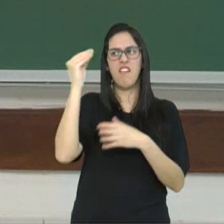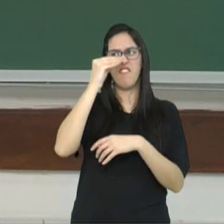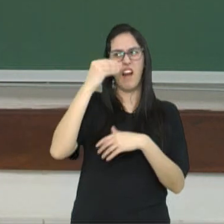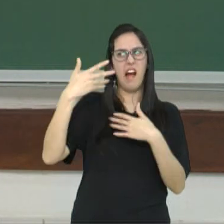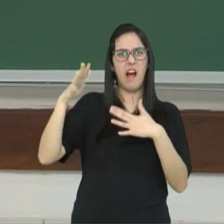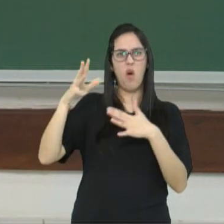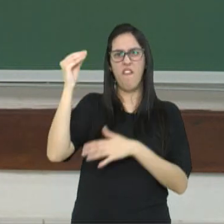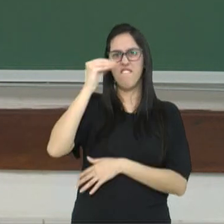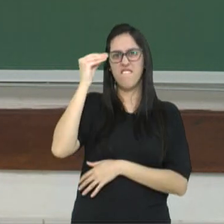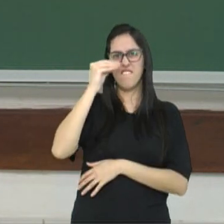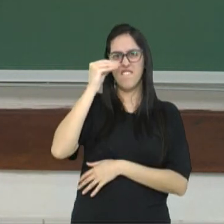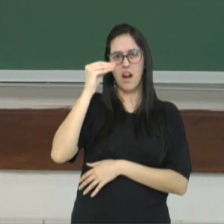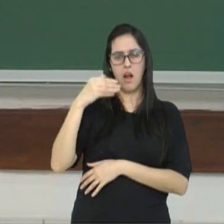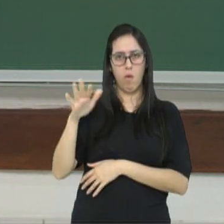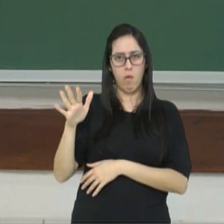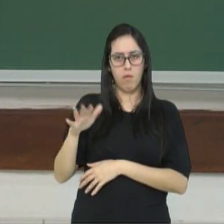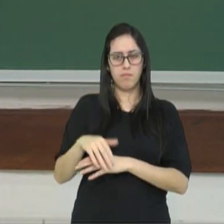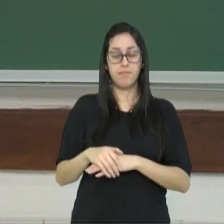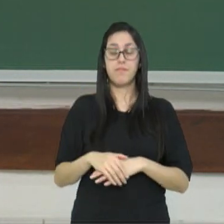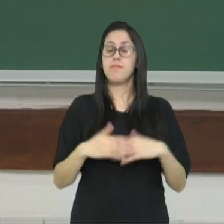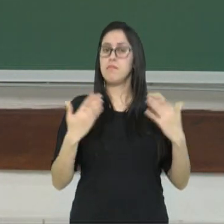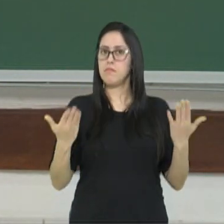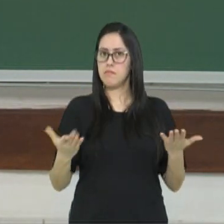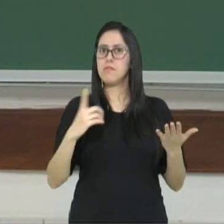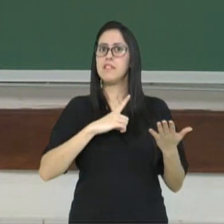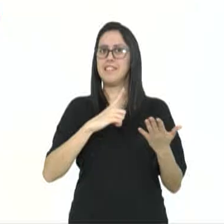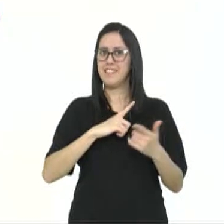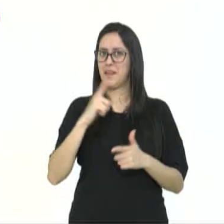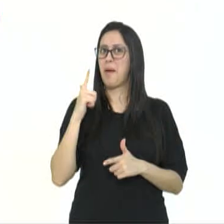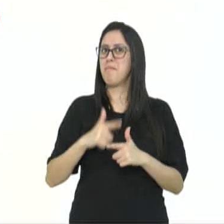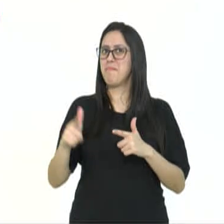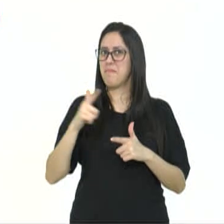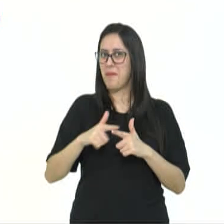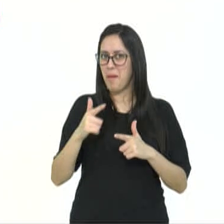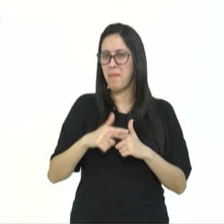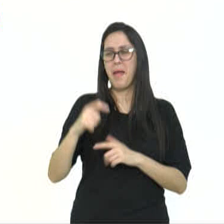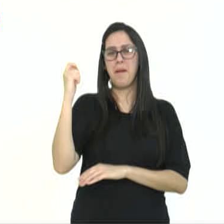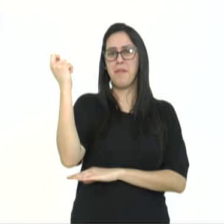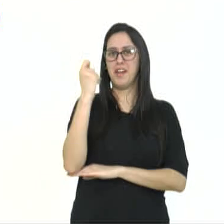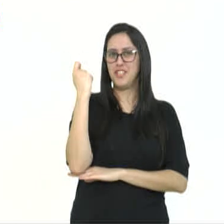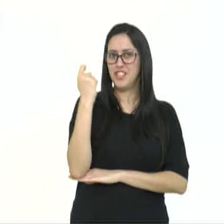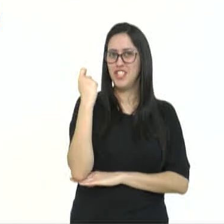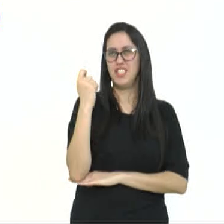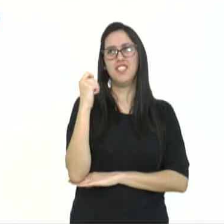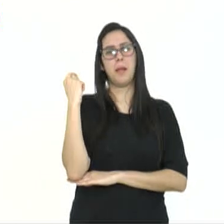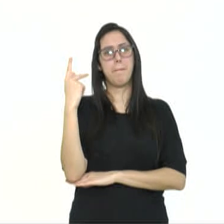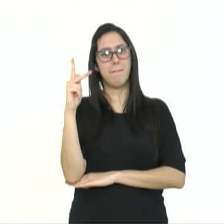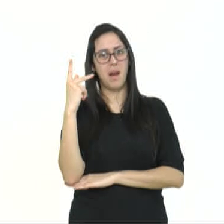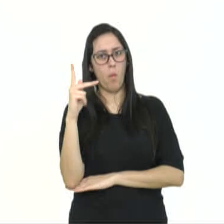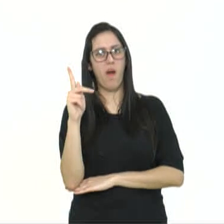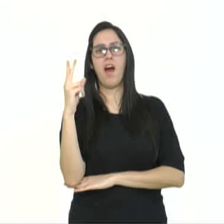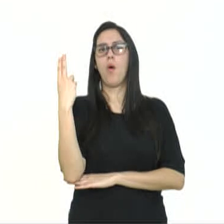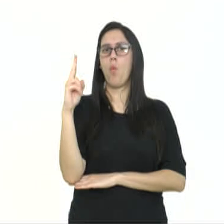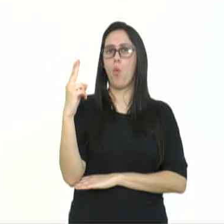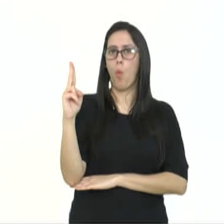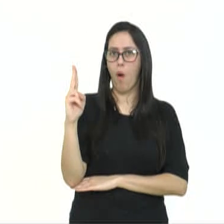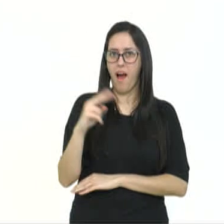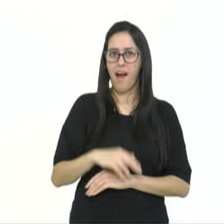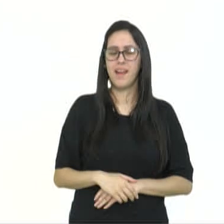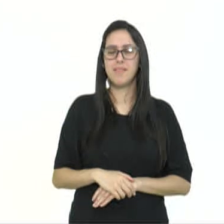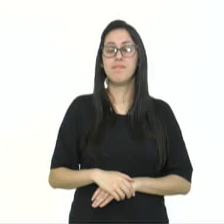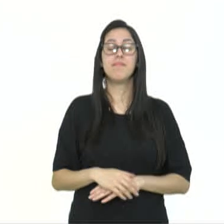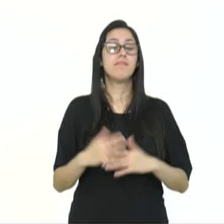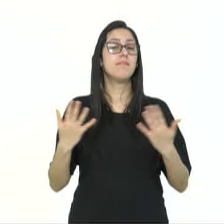fracos. Certo? Isso acabou criando diversos conflitos com a Argentina, com o Paraguai, com o Uruguai.